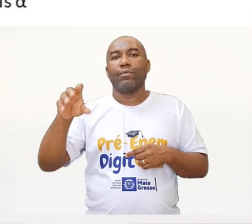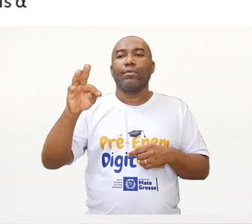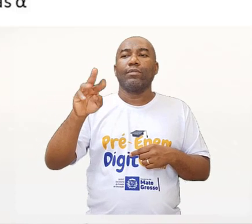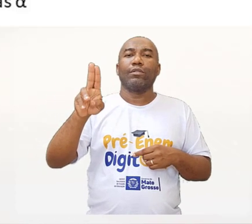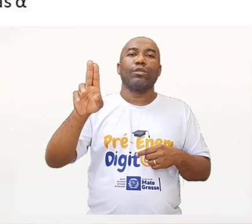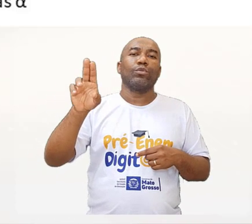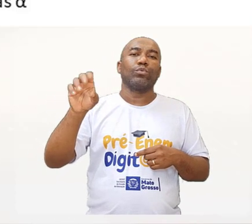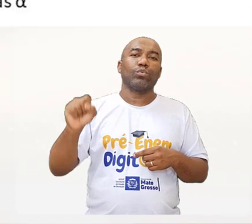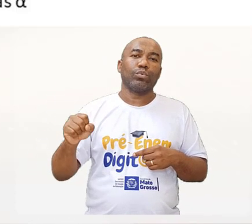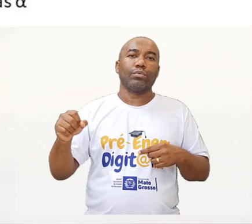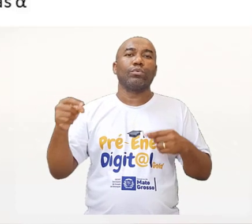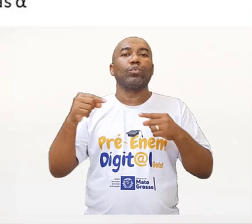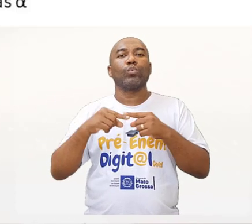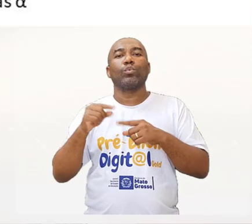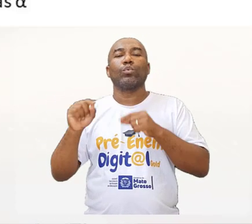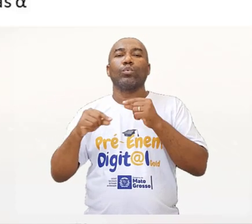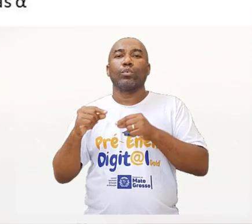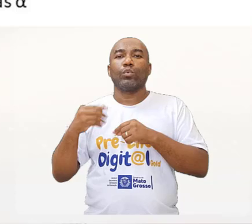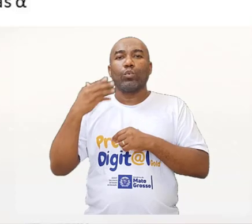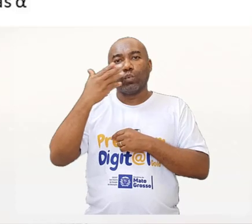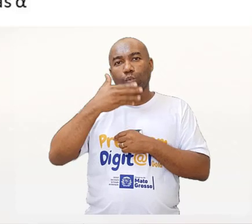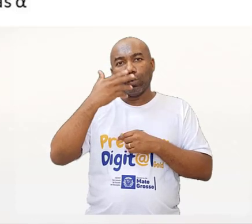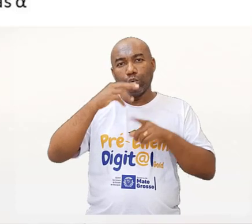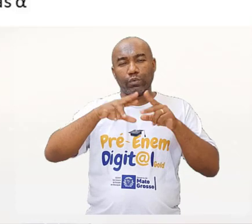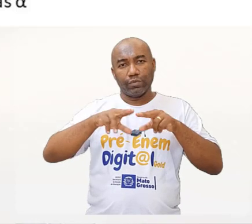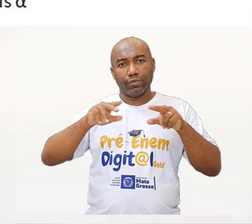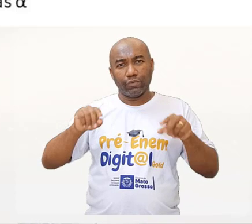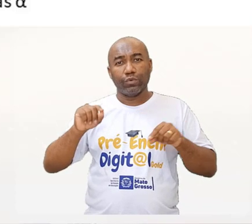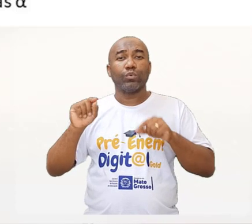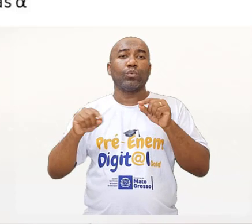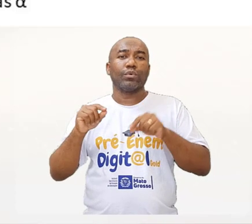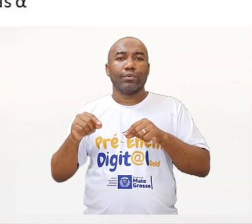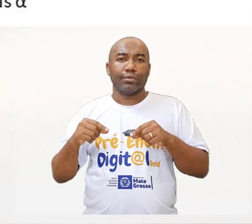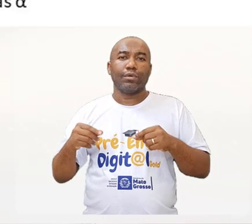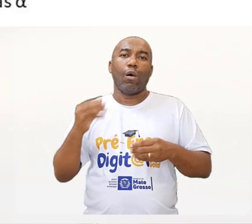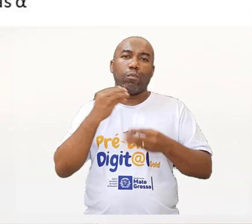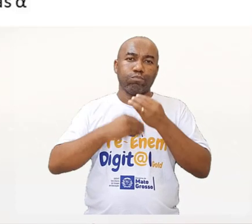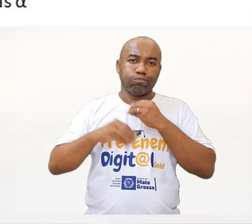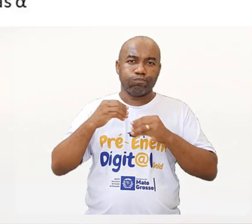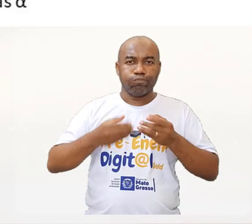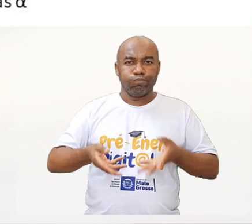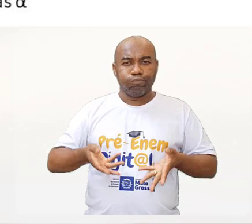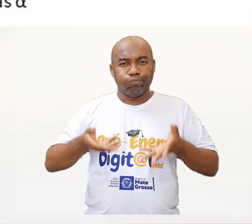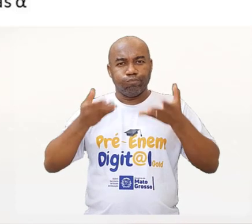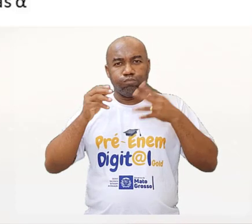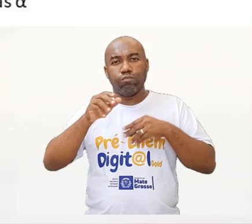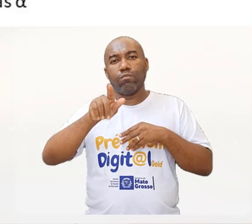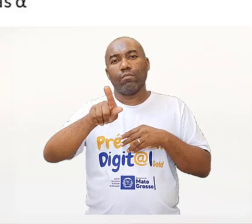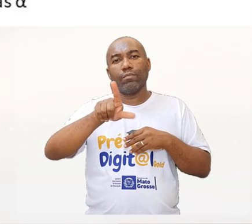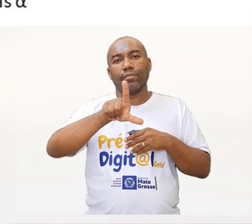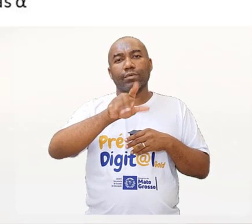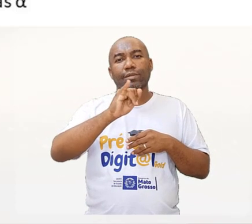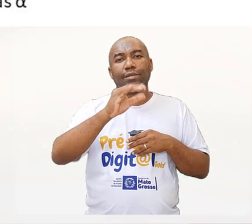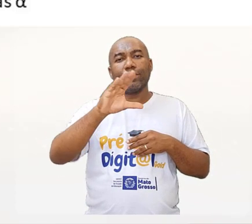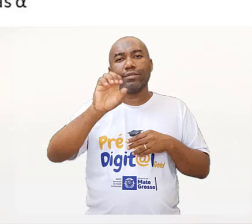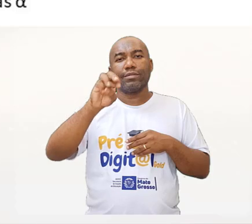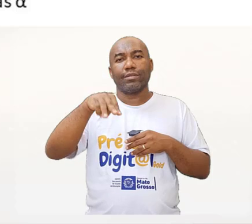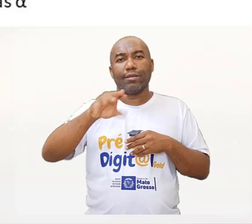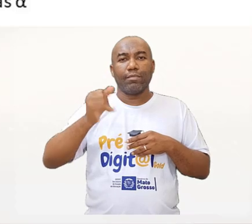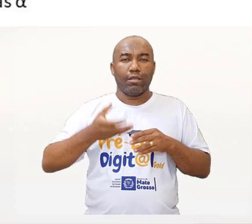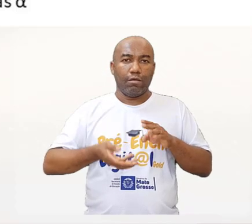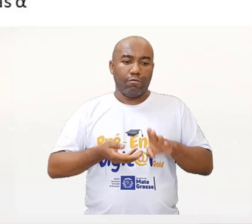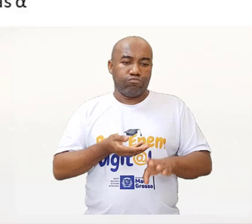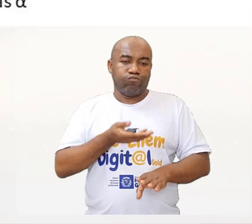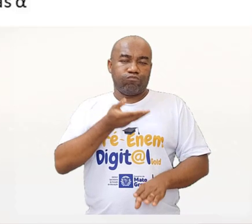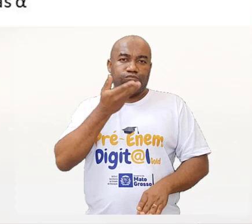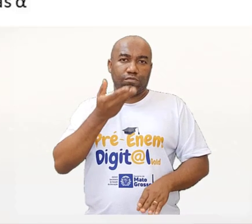a diabetes mellitus está relacionada ao aumento da glicemia sem um